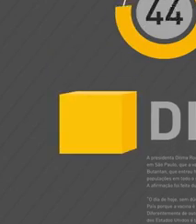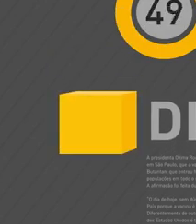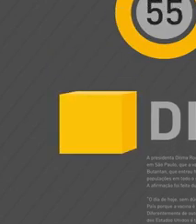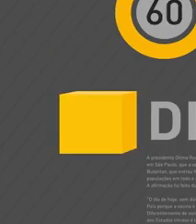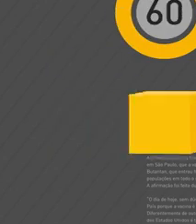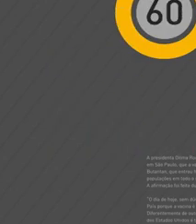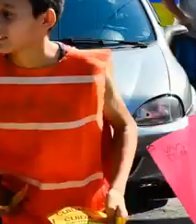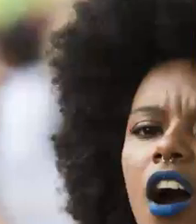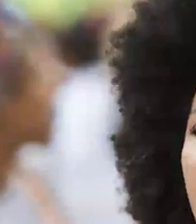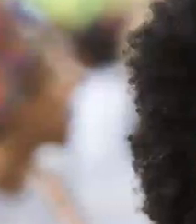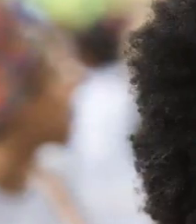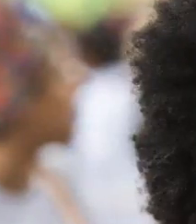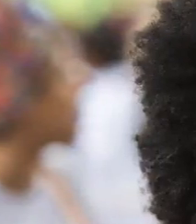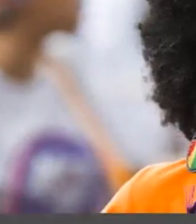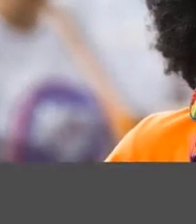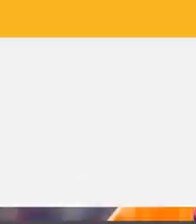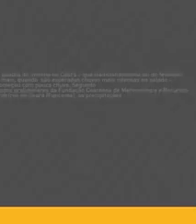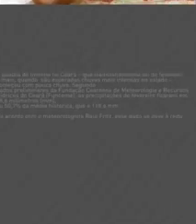s